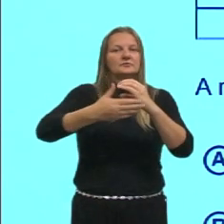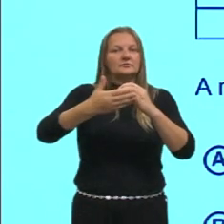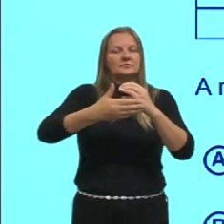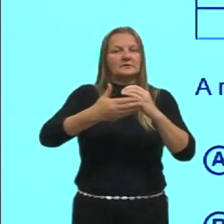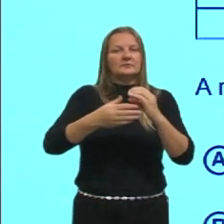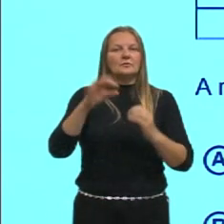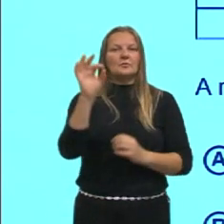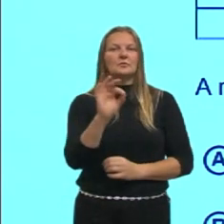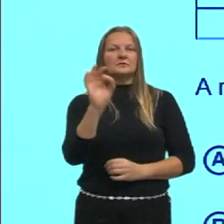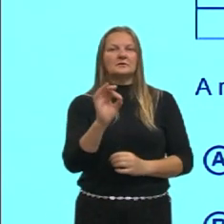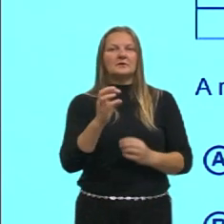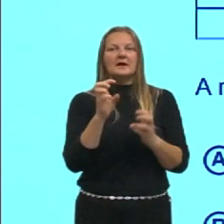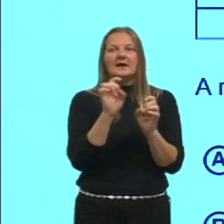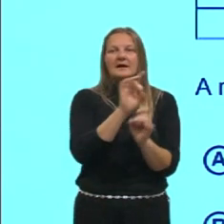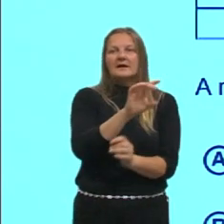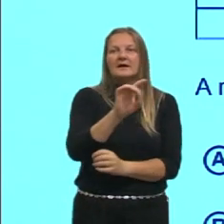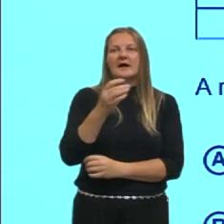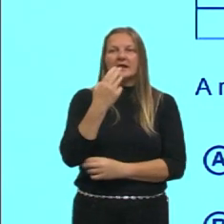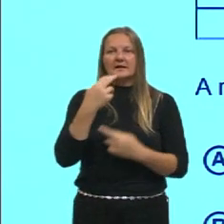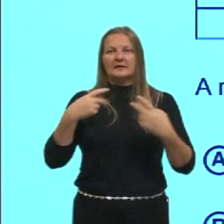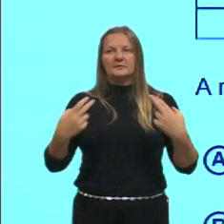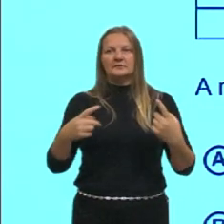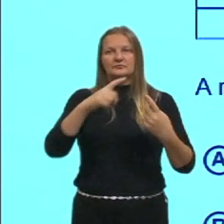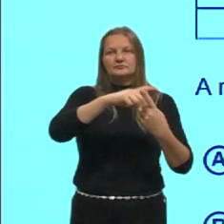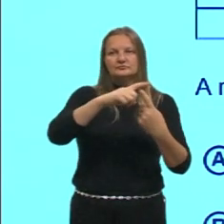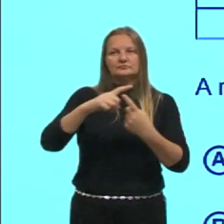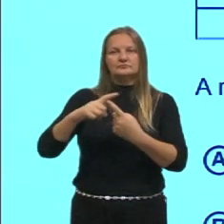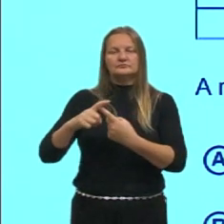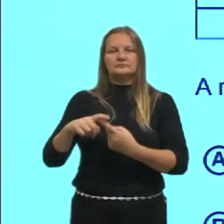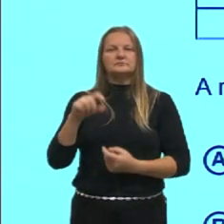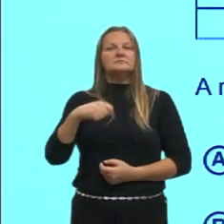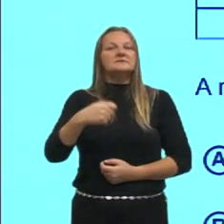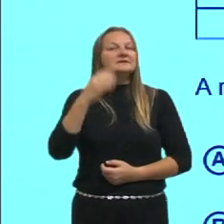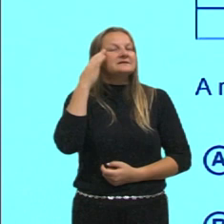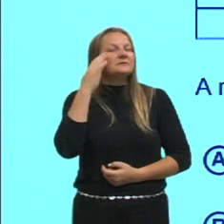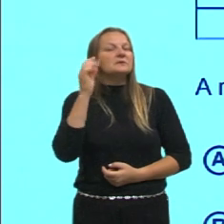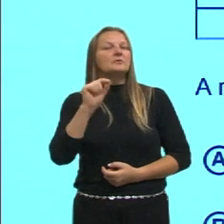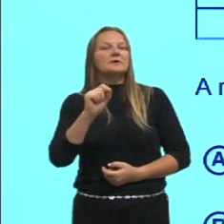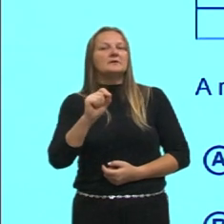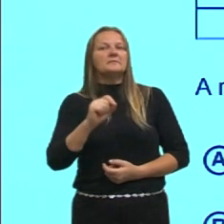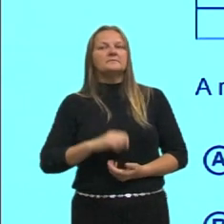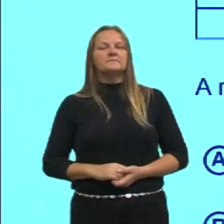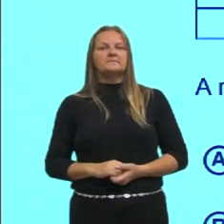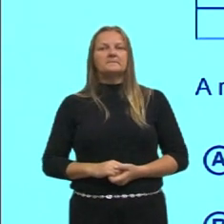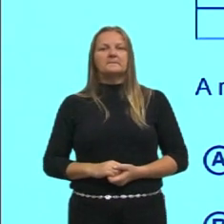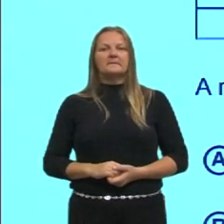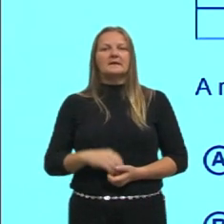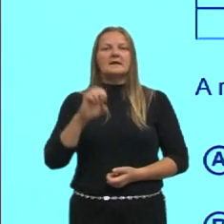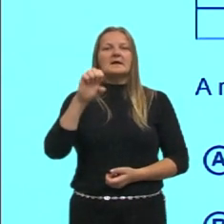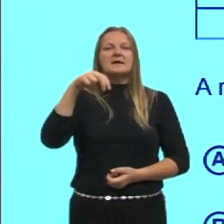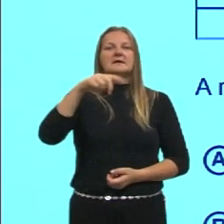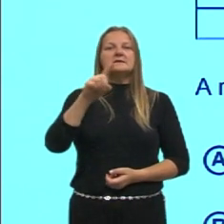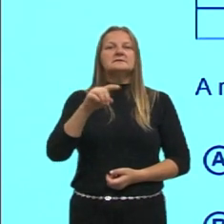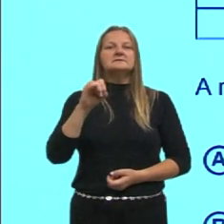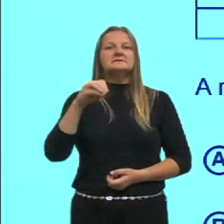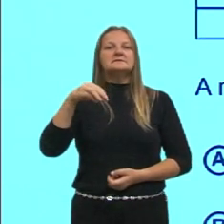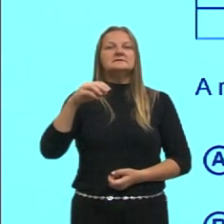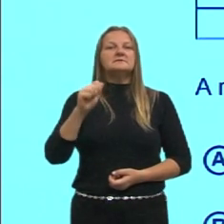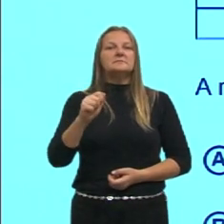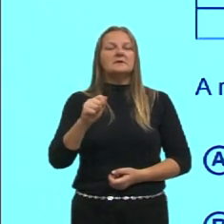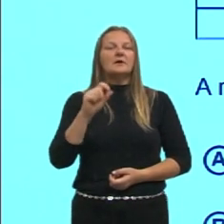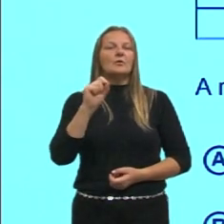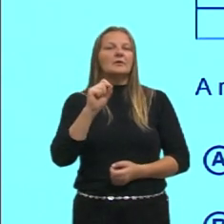que cada um tem o que que eu preciso saber eu preciso saber aquela aquela enzima ele vai digerir o que vai trabalhar